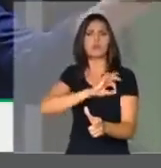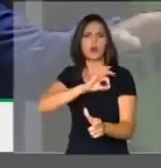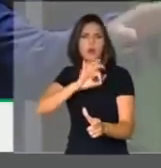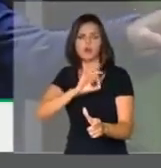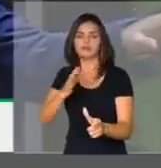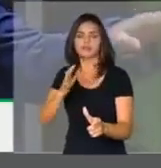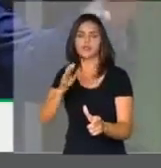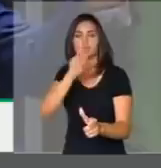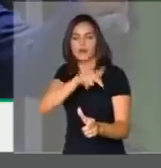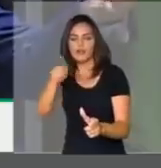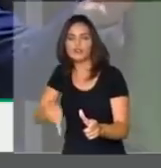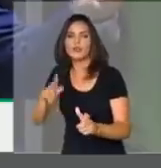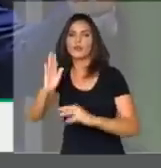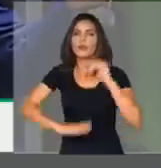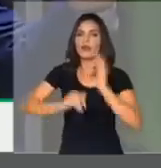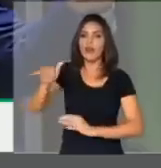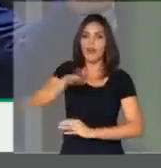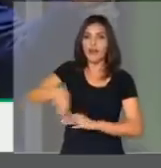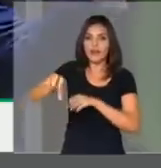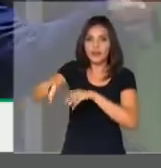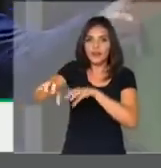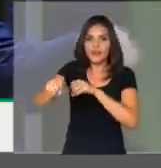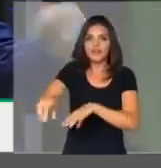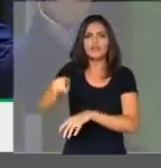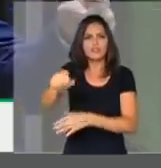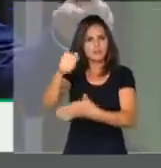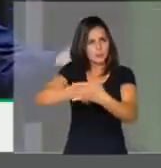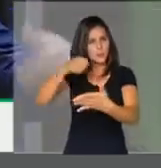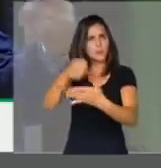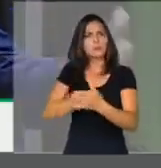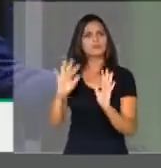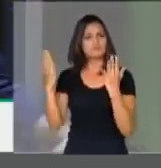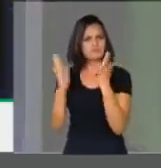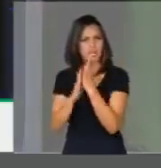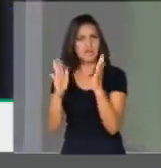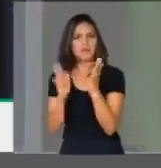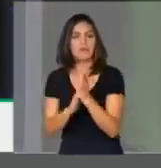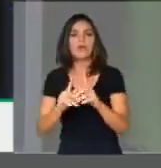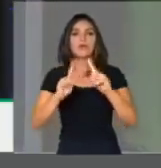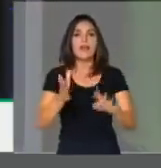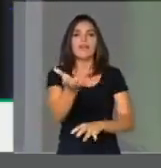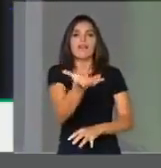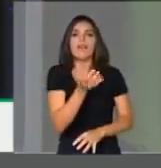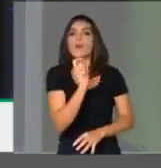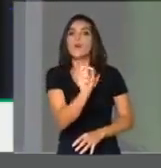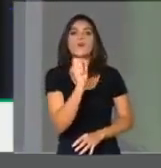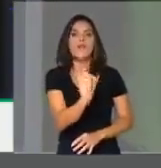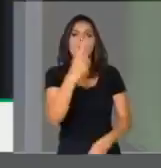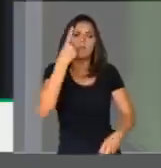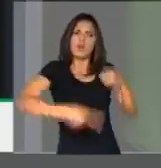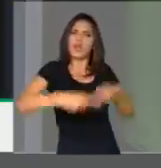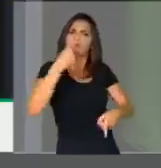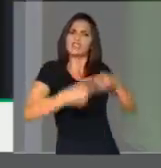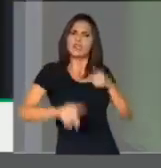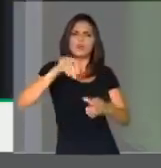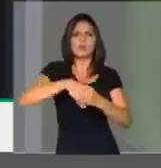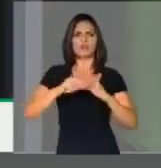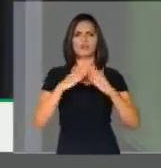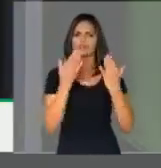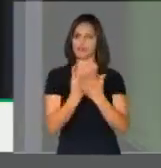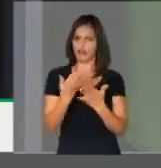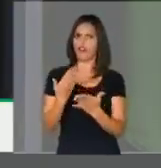na tentativa de aprovação de um projeto chamado Escola Sem Partido, mas que é, na verdade, a mordaça. Foi também uma grande honra ter